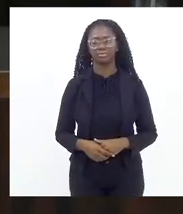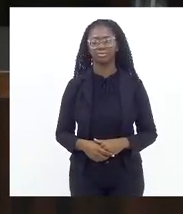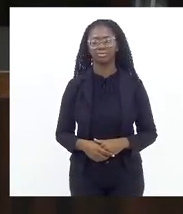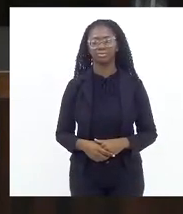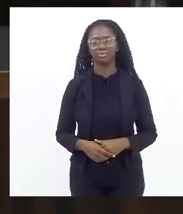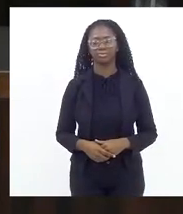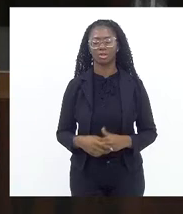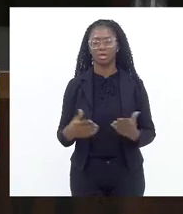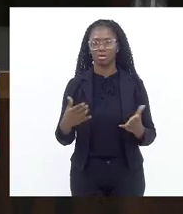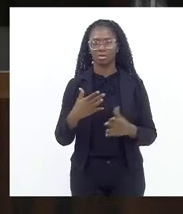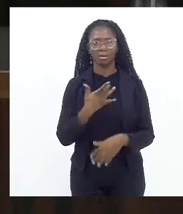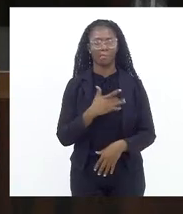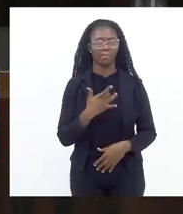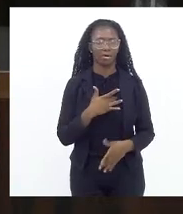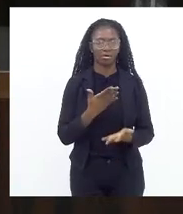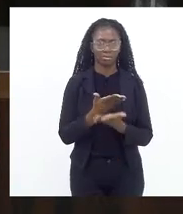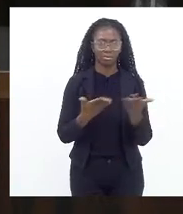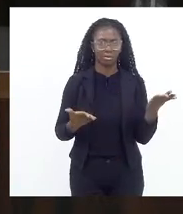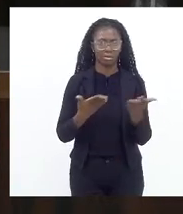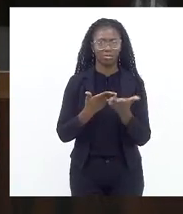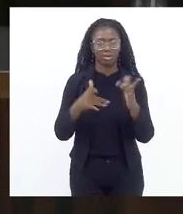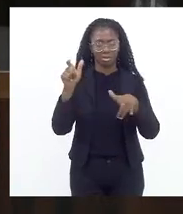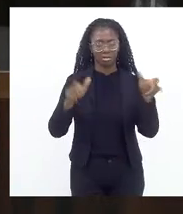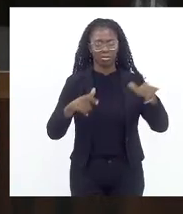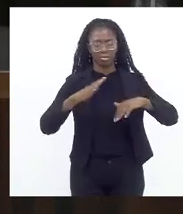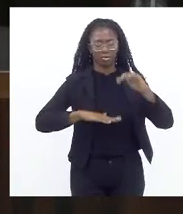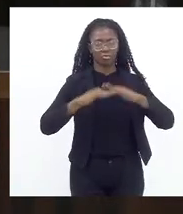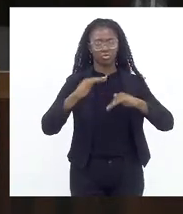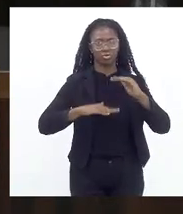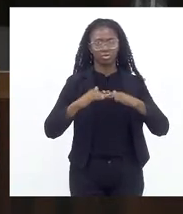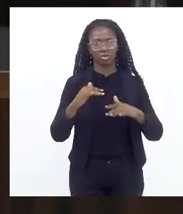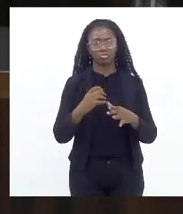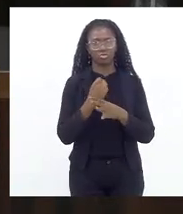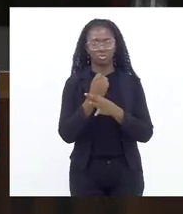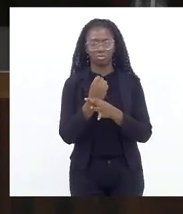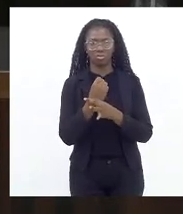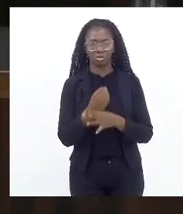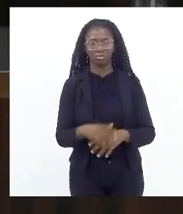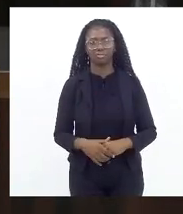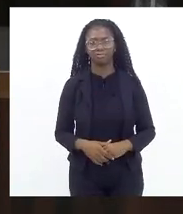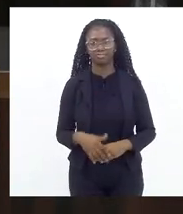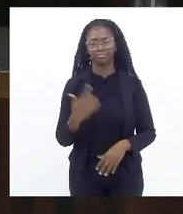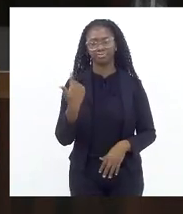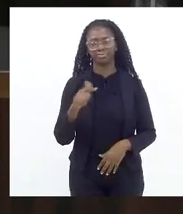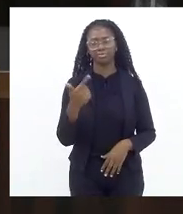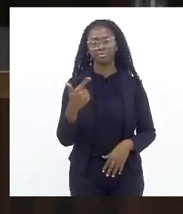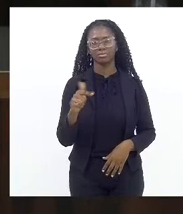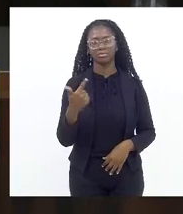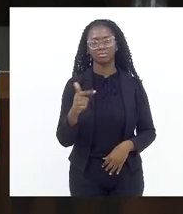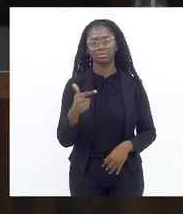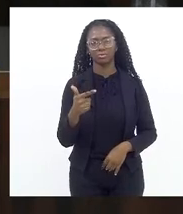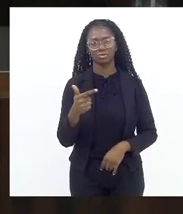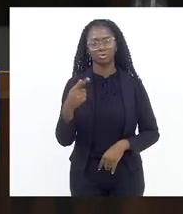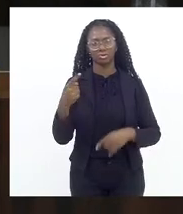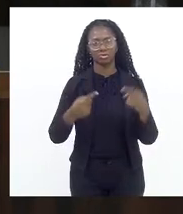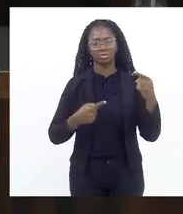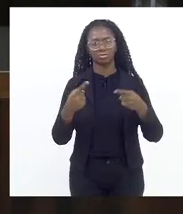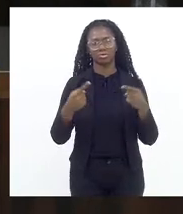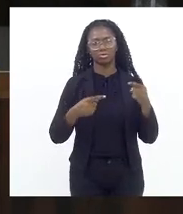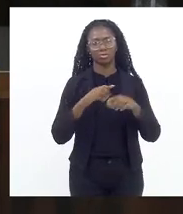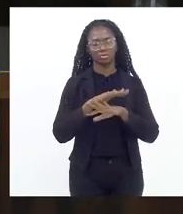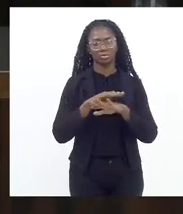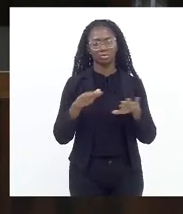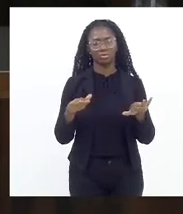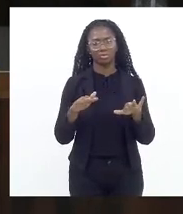nossos profissionais de segurança por conta da saúde mental. Não havendo mais quem queira discutir, encerrada